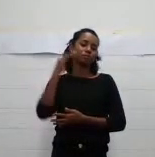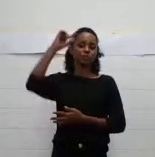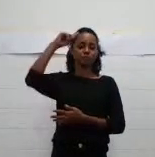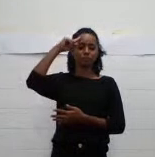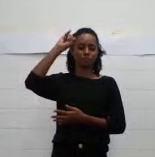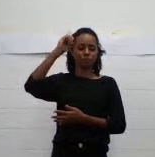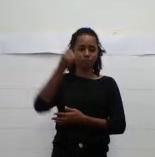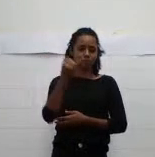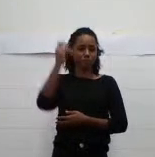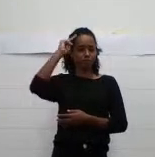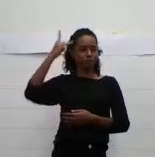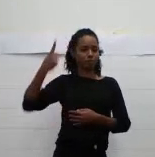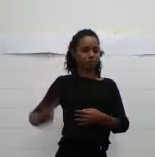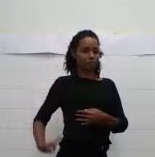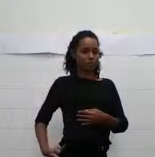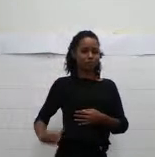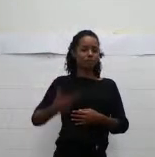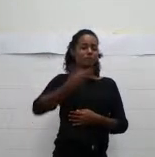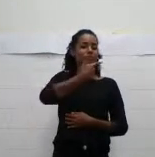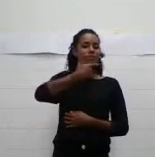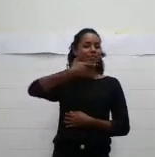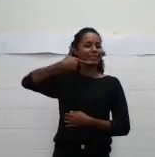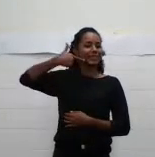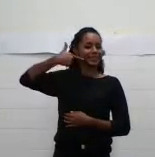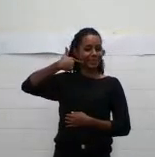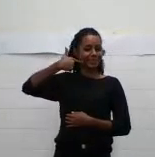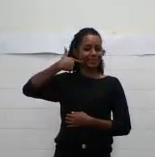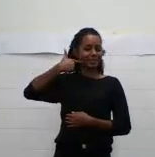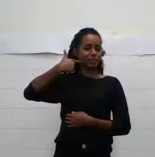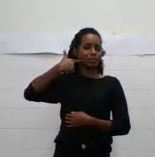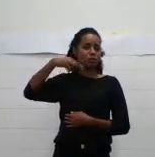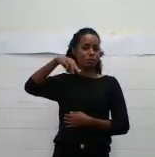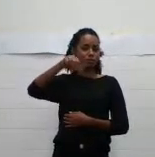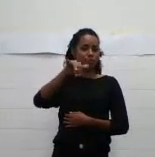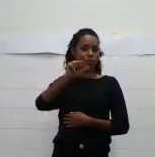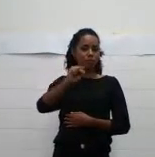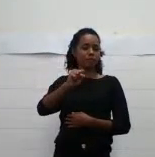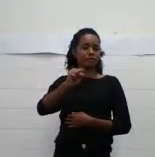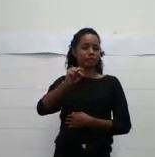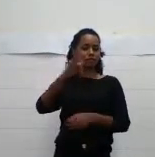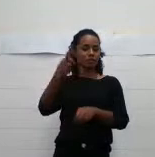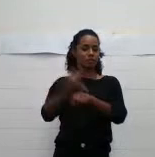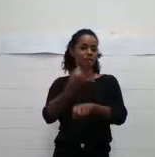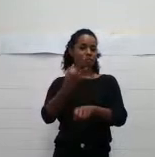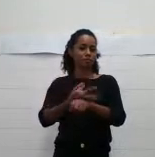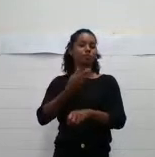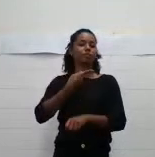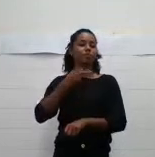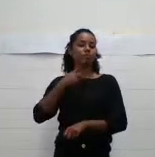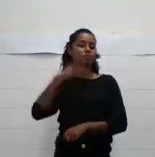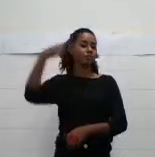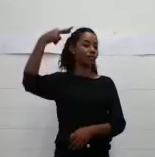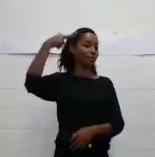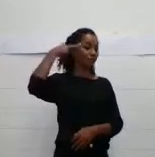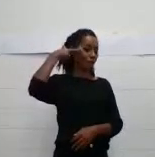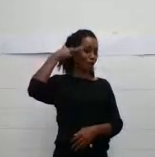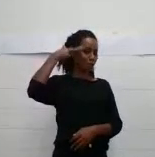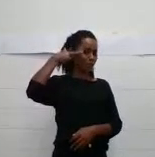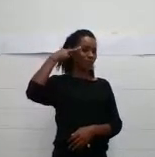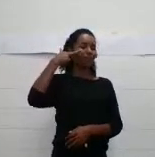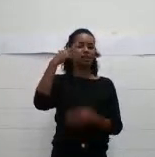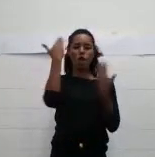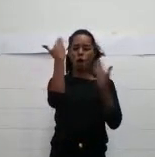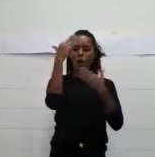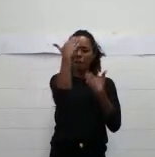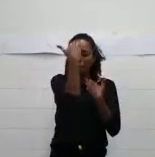Kelly Isabelle, Lidiane Soares, Maísa, Poliana, Priscila e Ramoniele. Muito